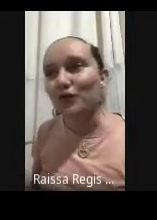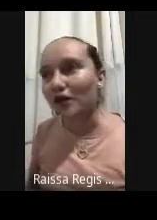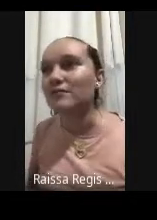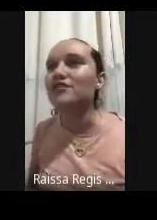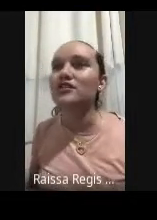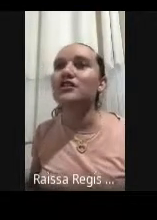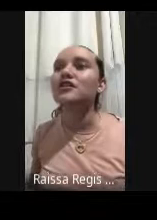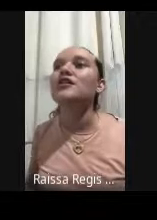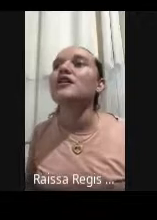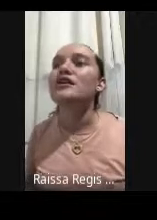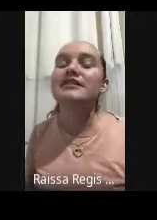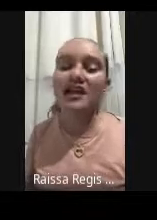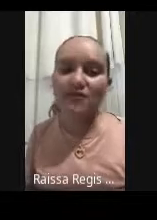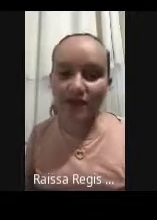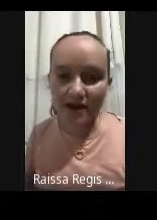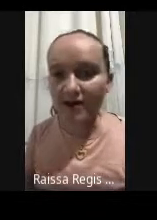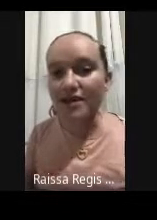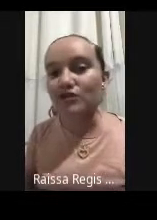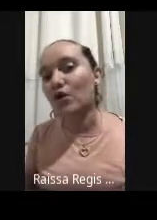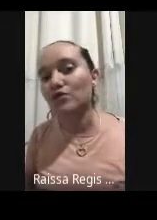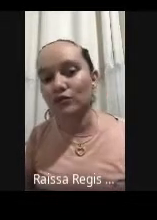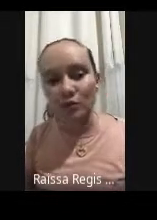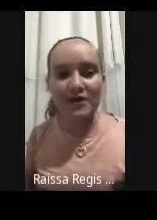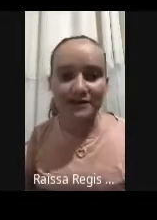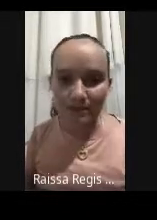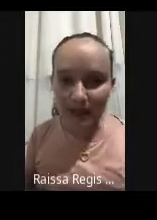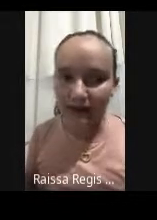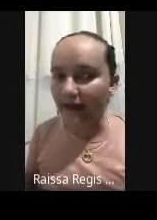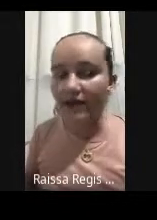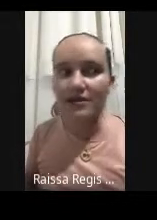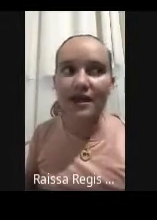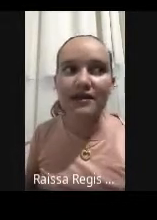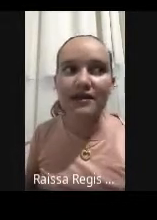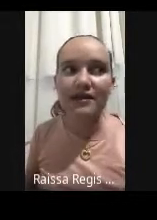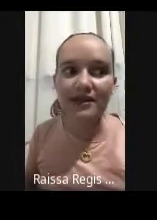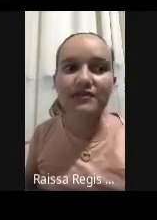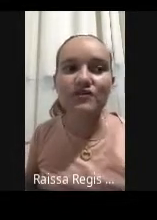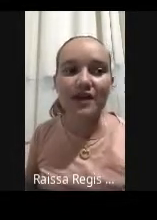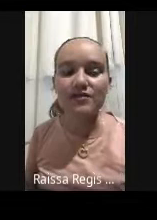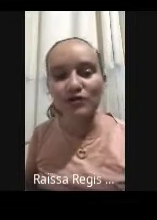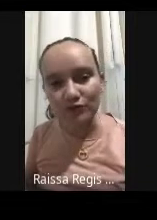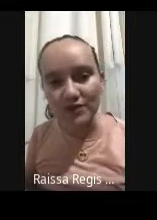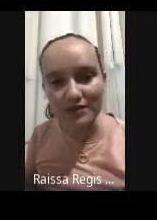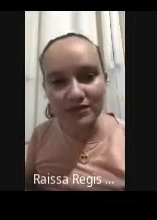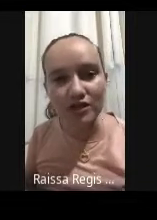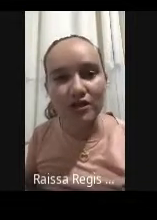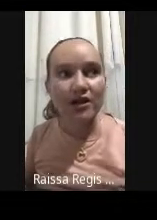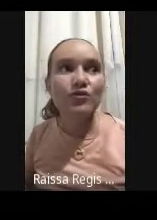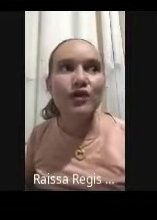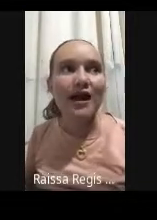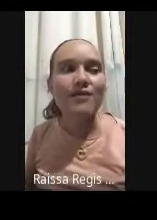numa forma de escrever e que todo mundo pudesse aprender e que a escrita tivesse uma função assim